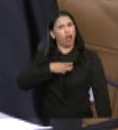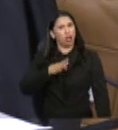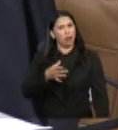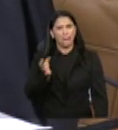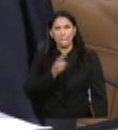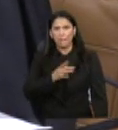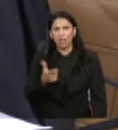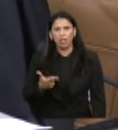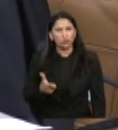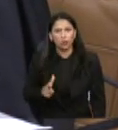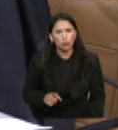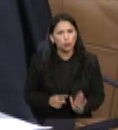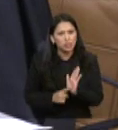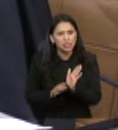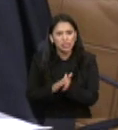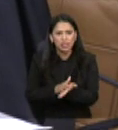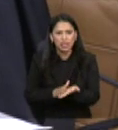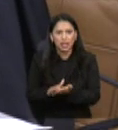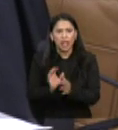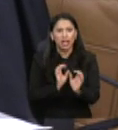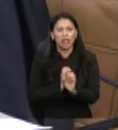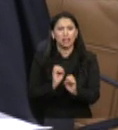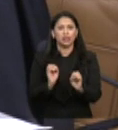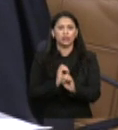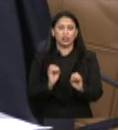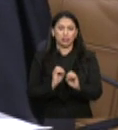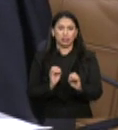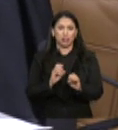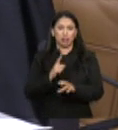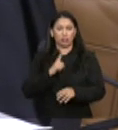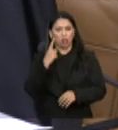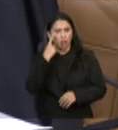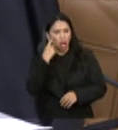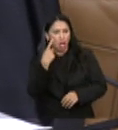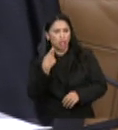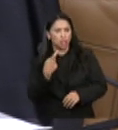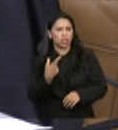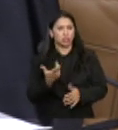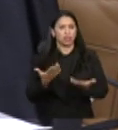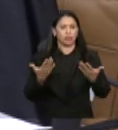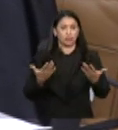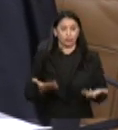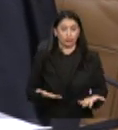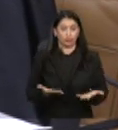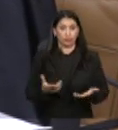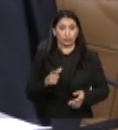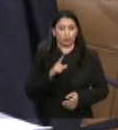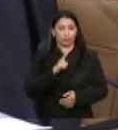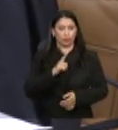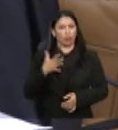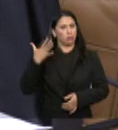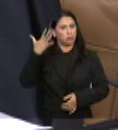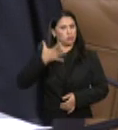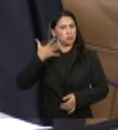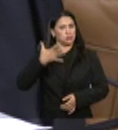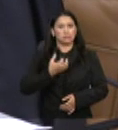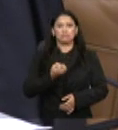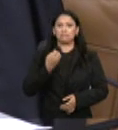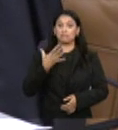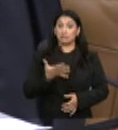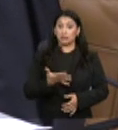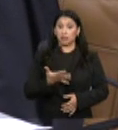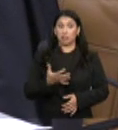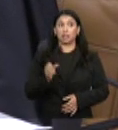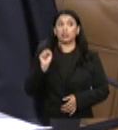deste amor necessário para não servir a interesses de ocasião erudito sim mas não